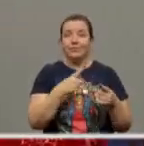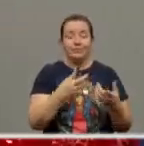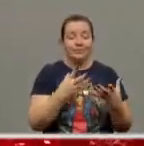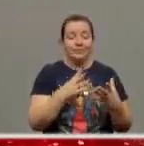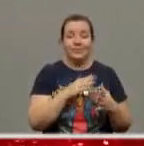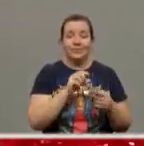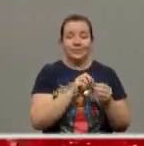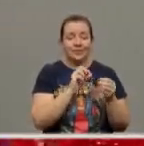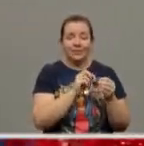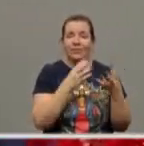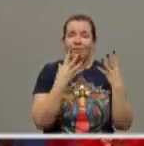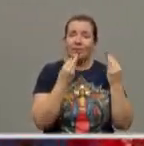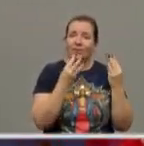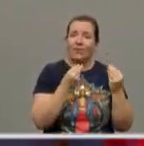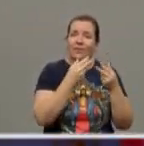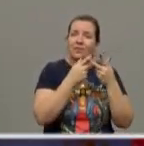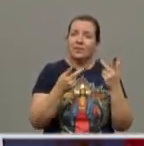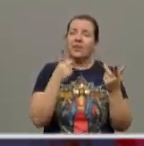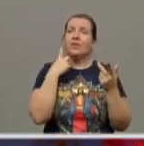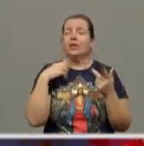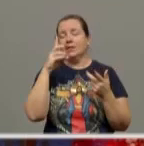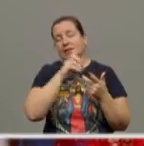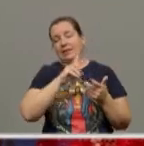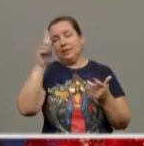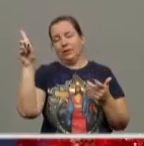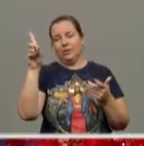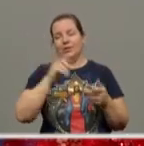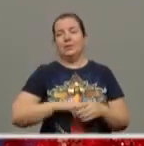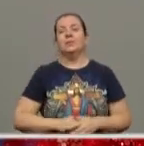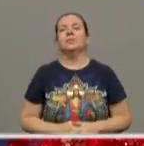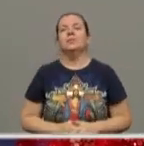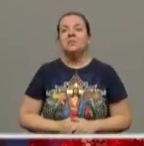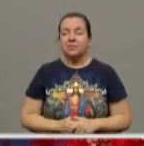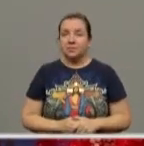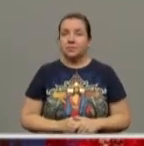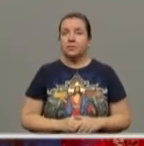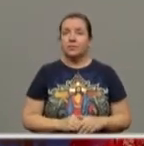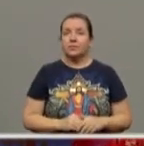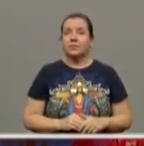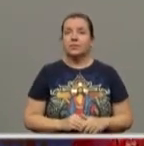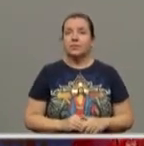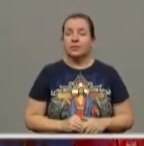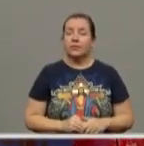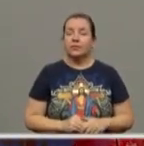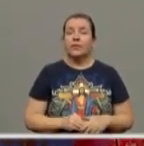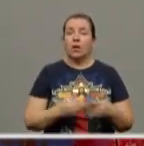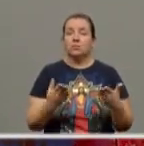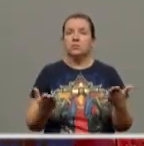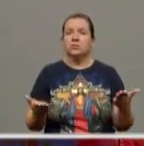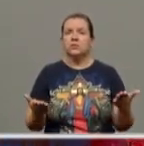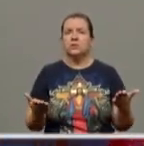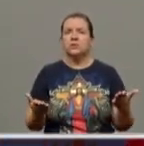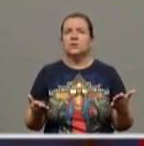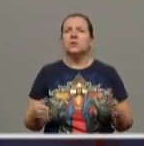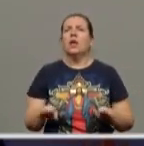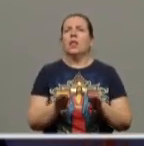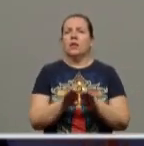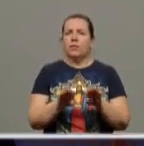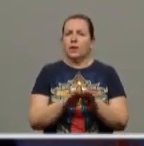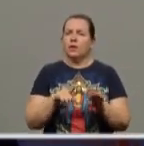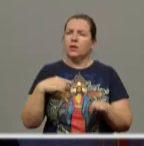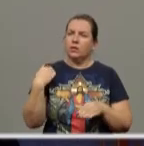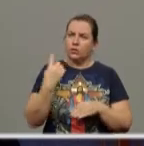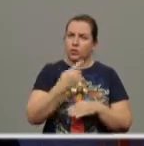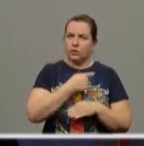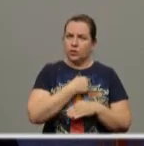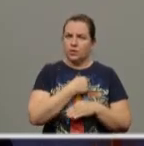A quantidade de bênção que é a descendência de Abraão. Você está entendendo? Também assim nós encontramos